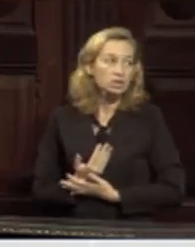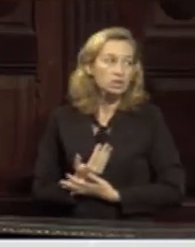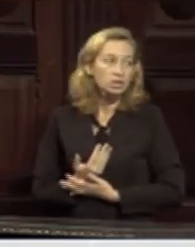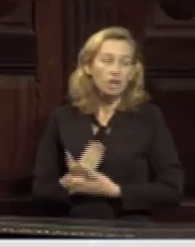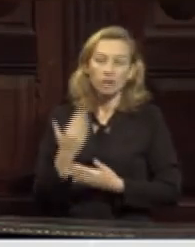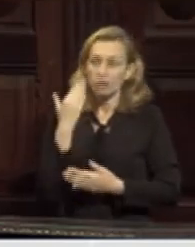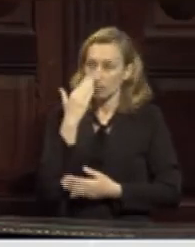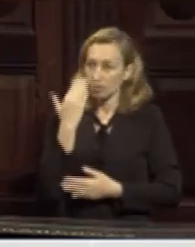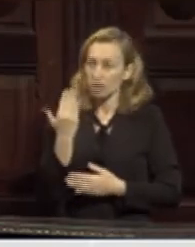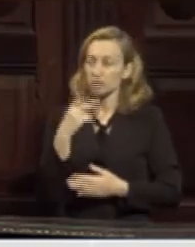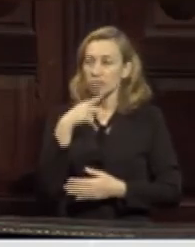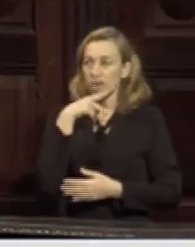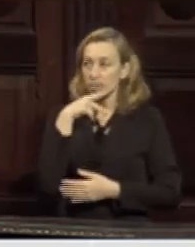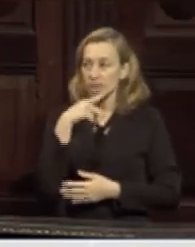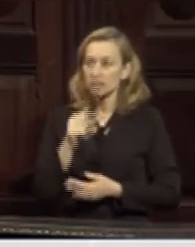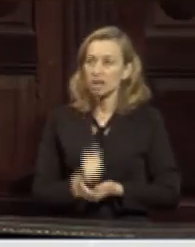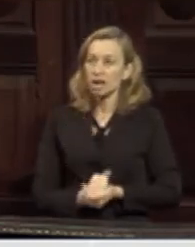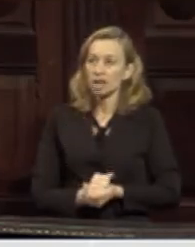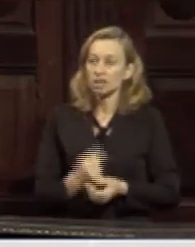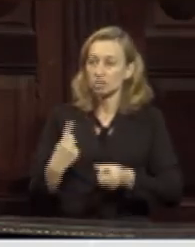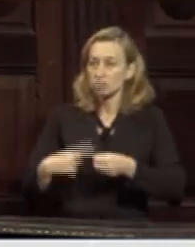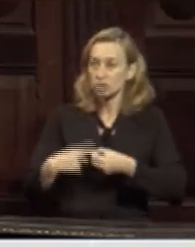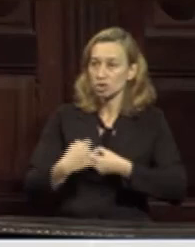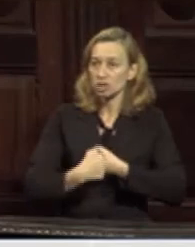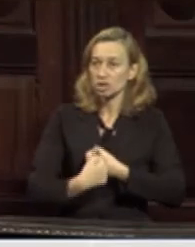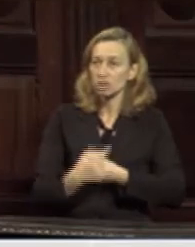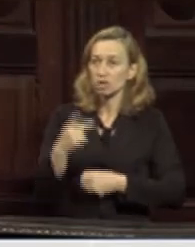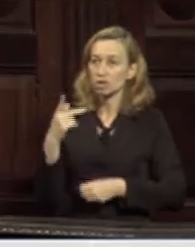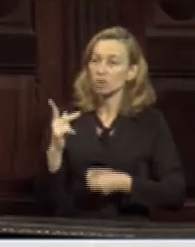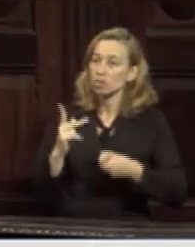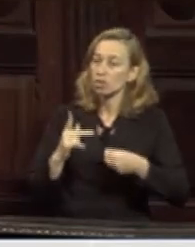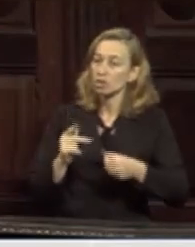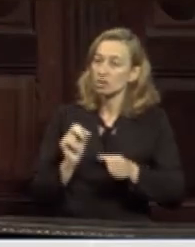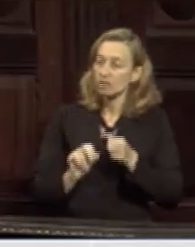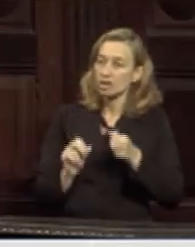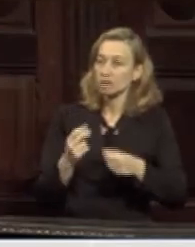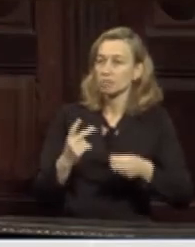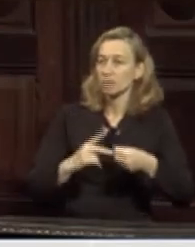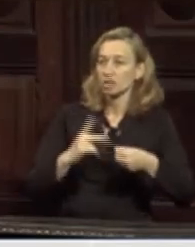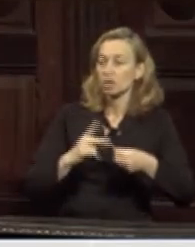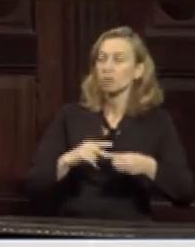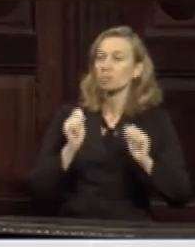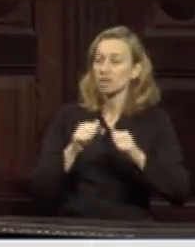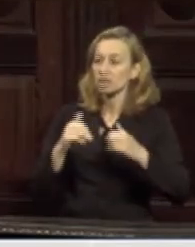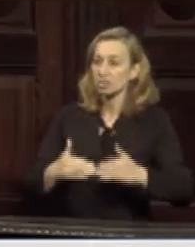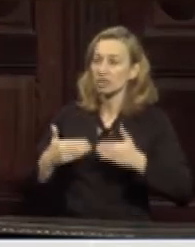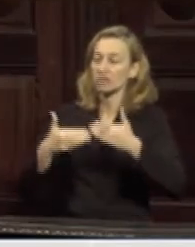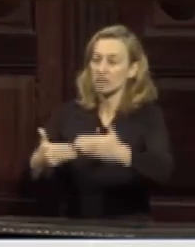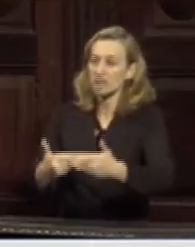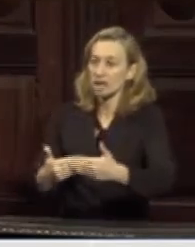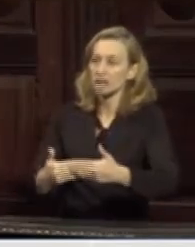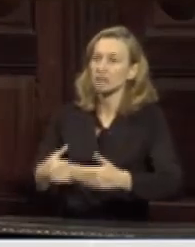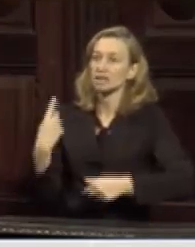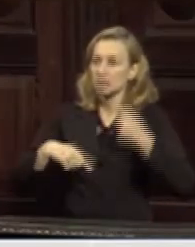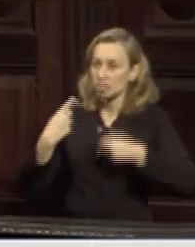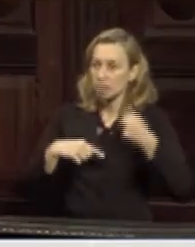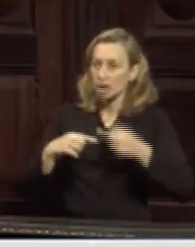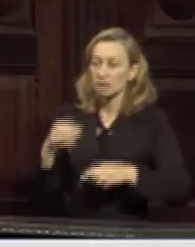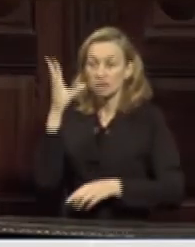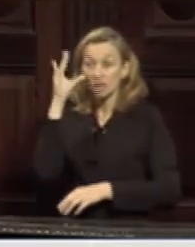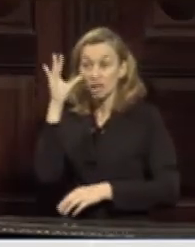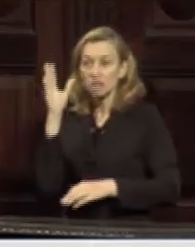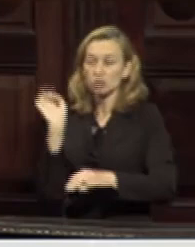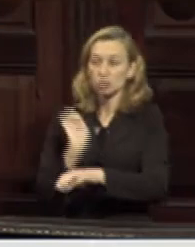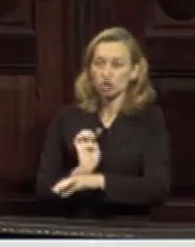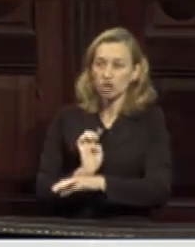Frente Parlamentar que defende os municípios produtores de petróleo, que nós possamos avançar nesse debate, defender os interesses do